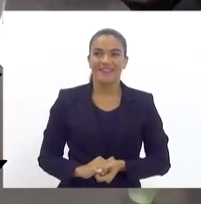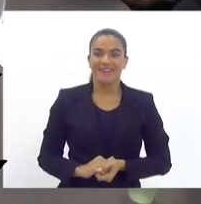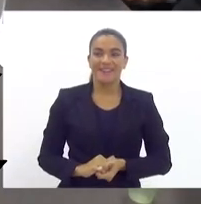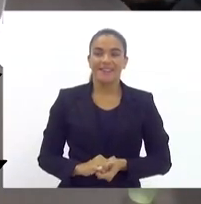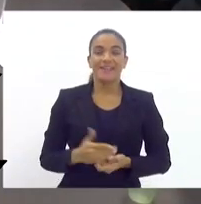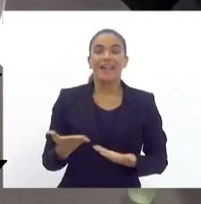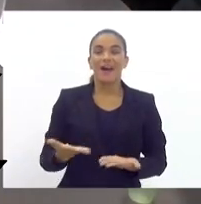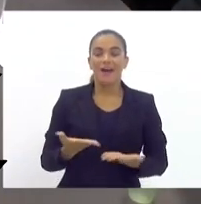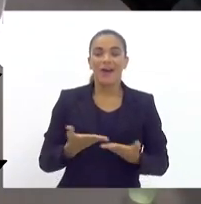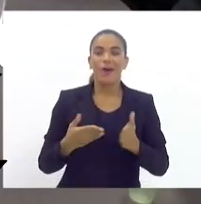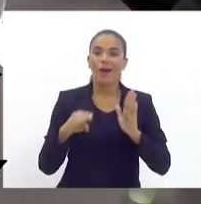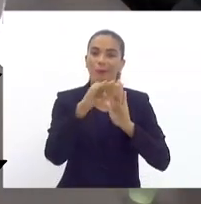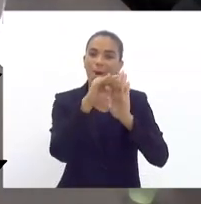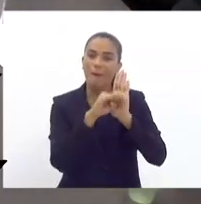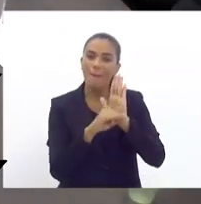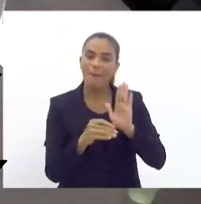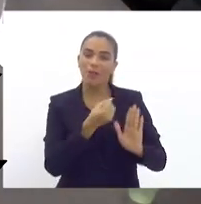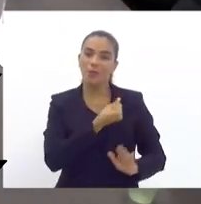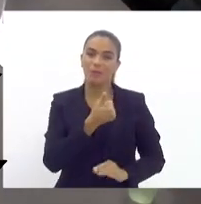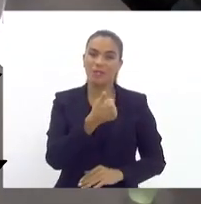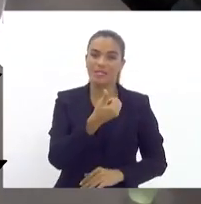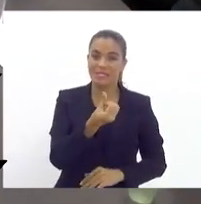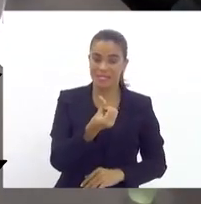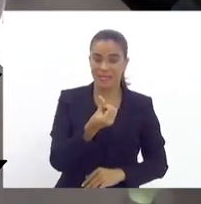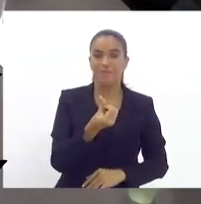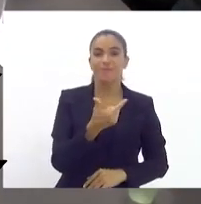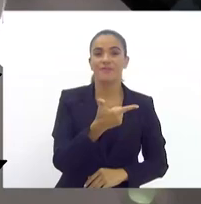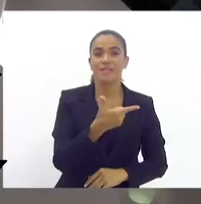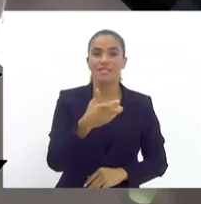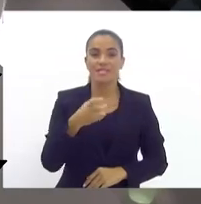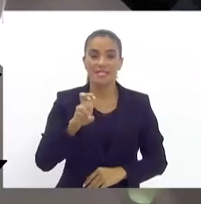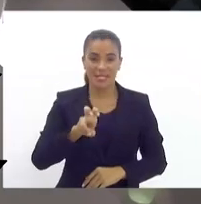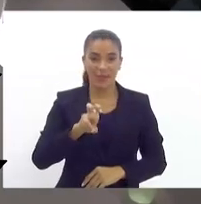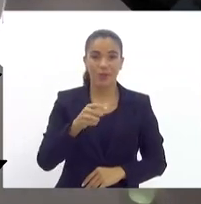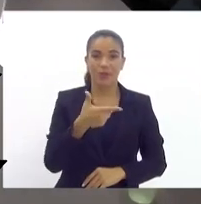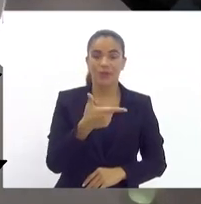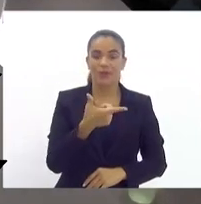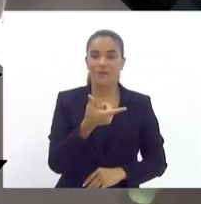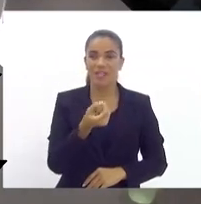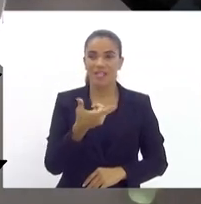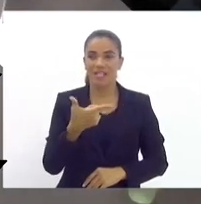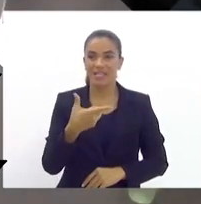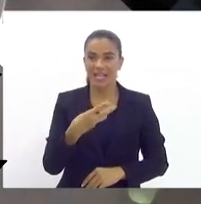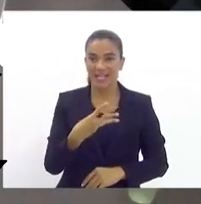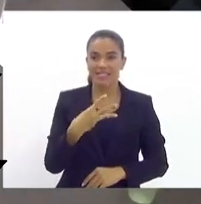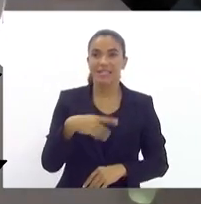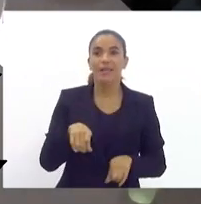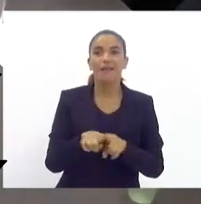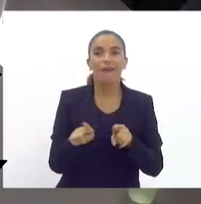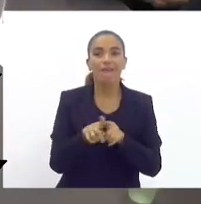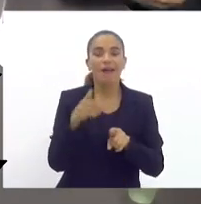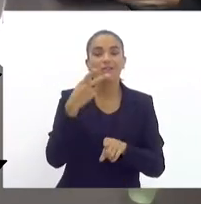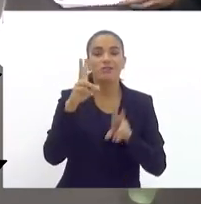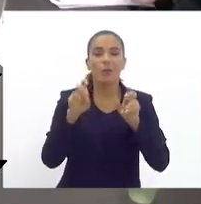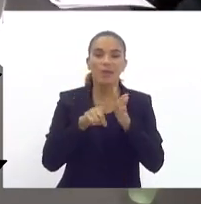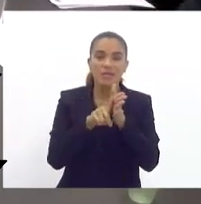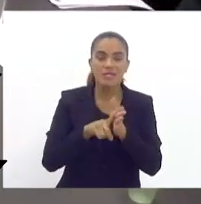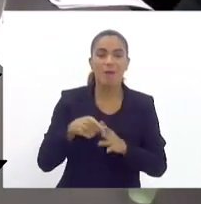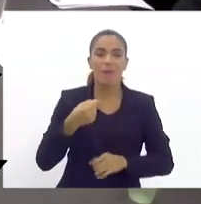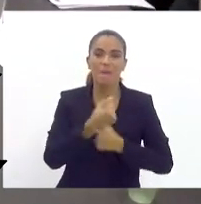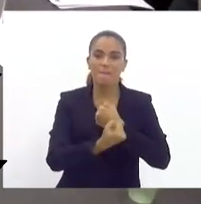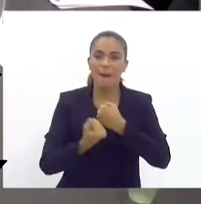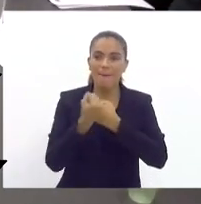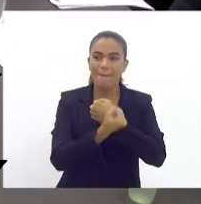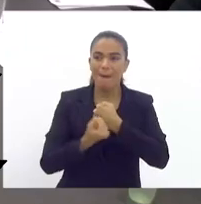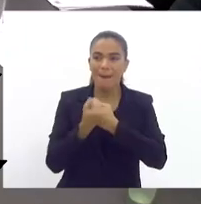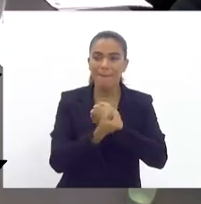Então, passo ao 16 da pauta, é o PL 265 de 23, de autoria do deputado Tande Vieira, que dispõe sobre o exame de ultrassonografia